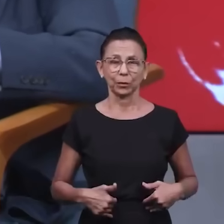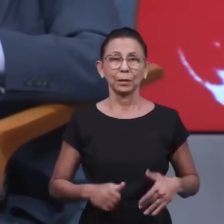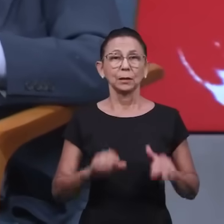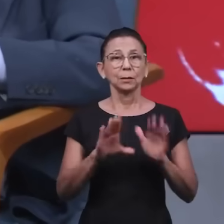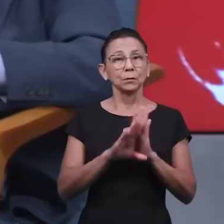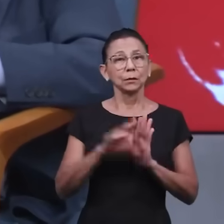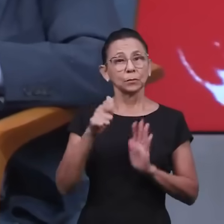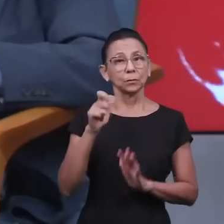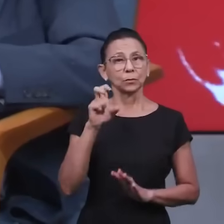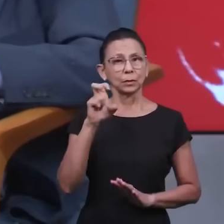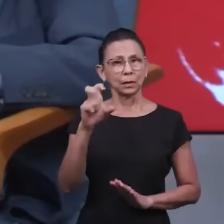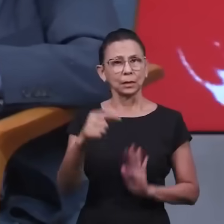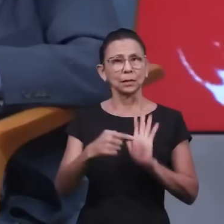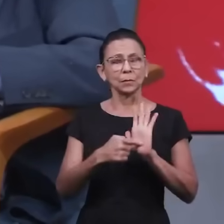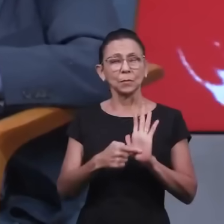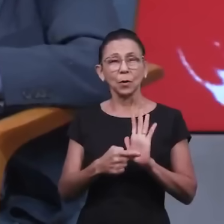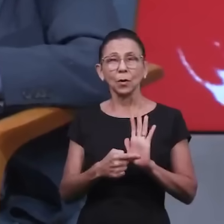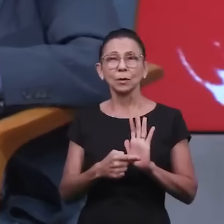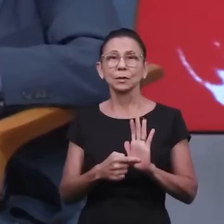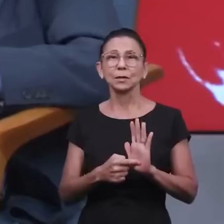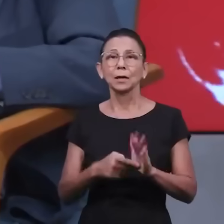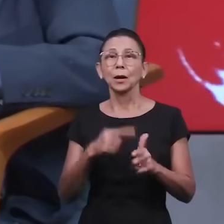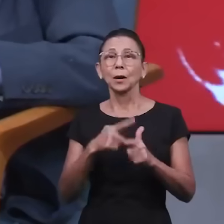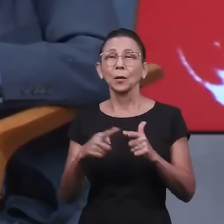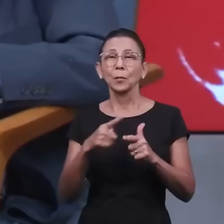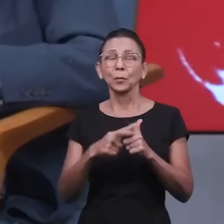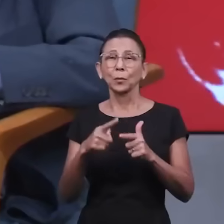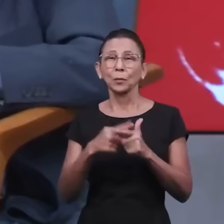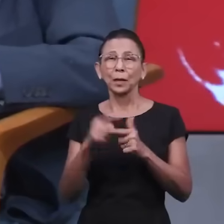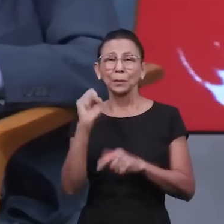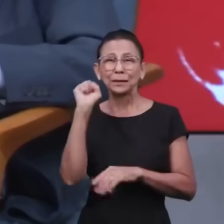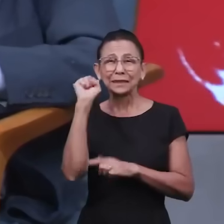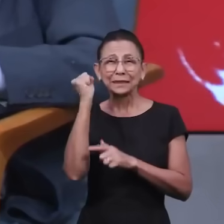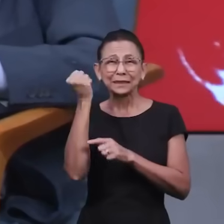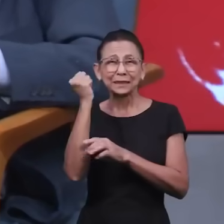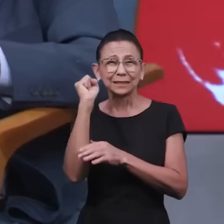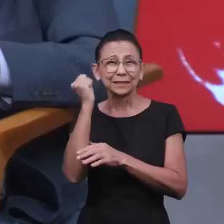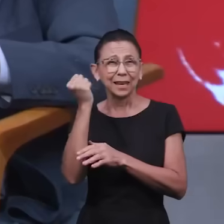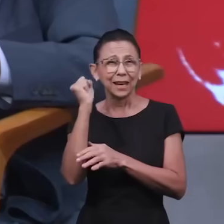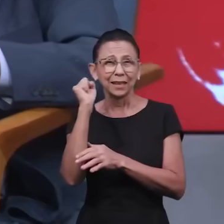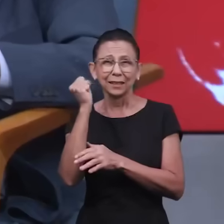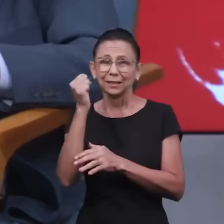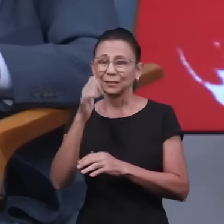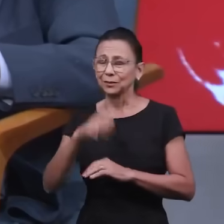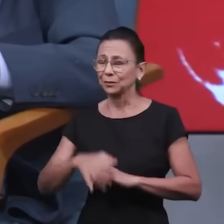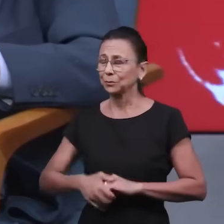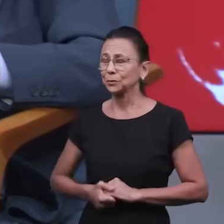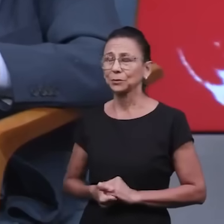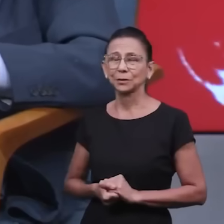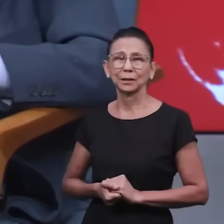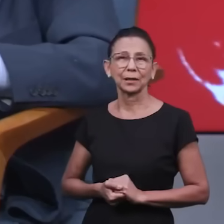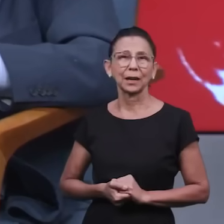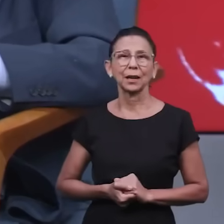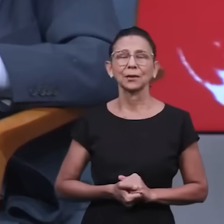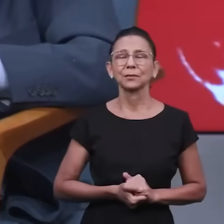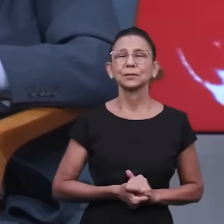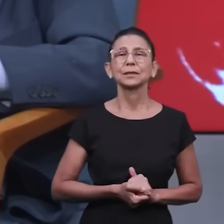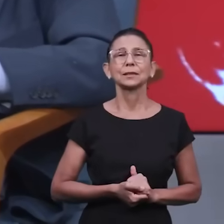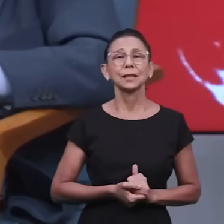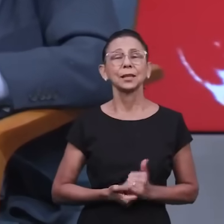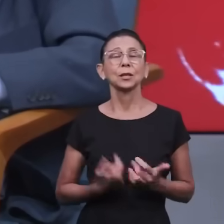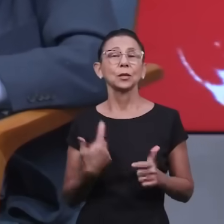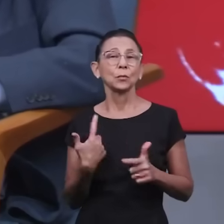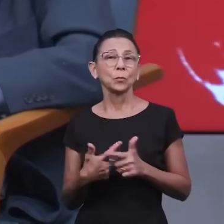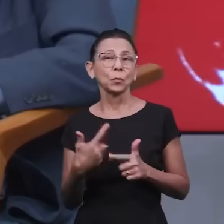muito sério na vida da igreja, que levou a uma disputa muito grande da igreja de